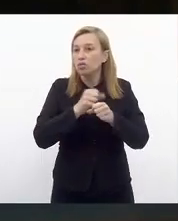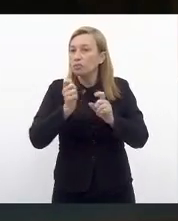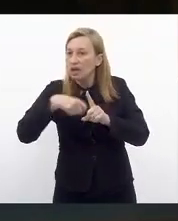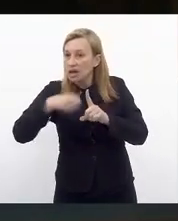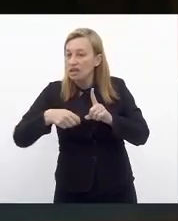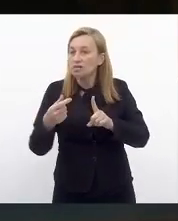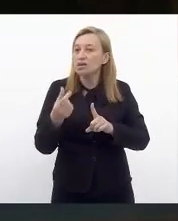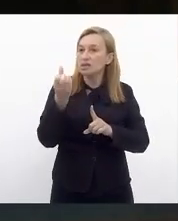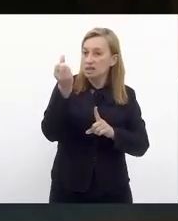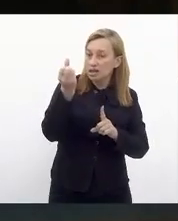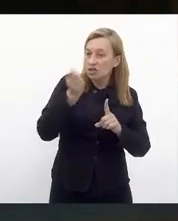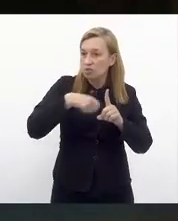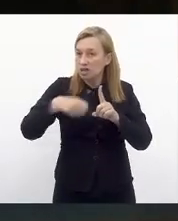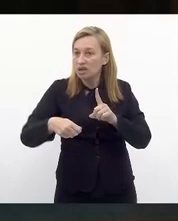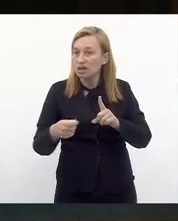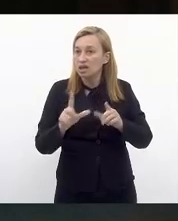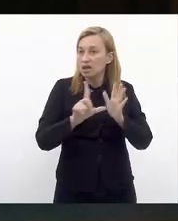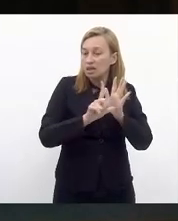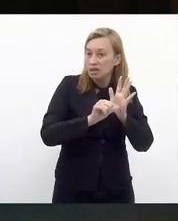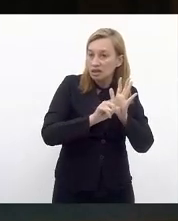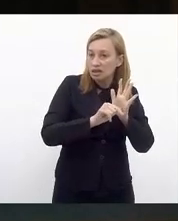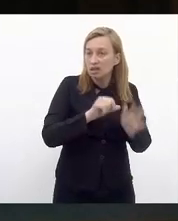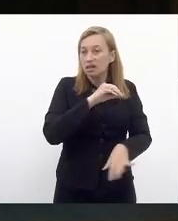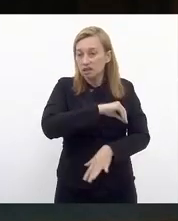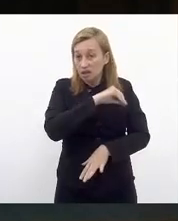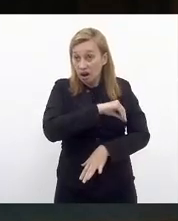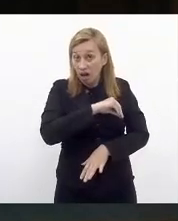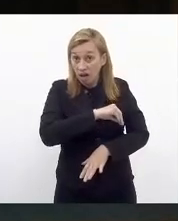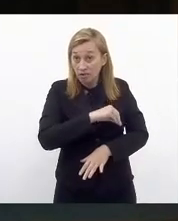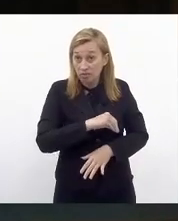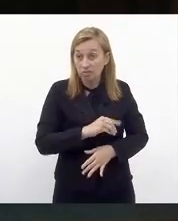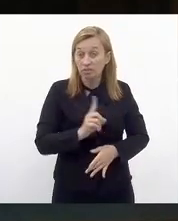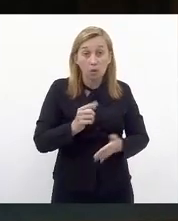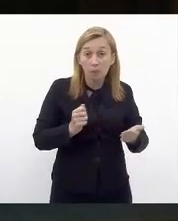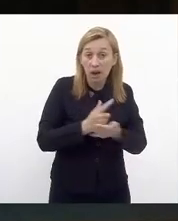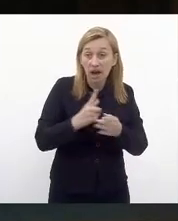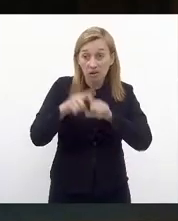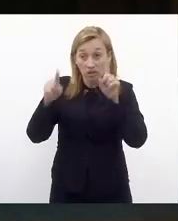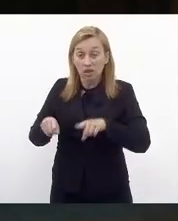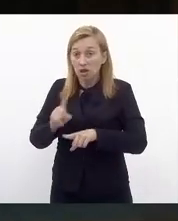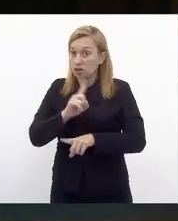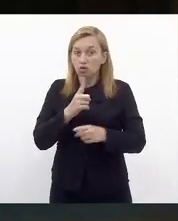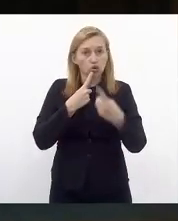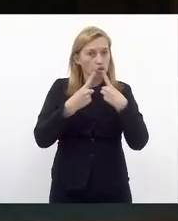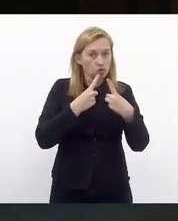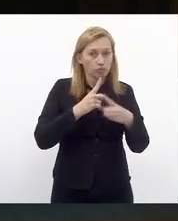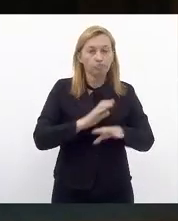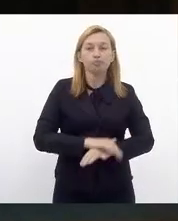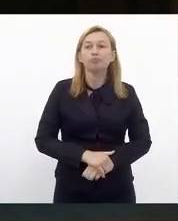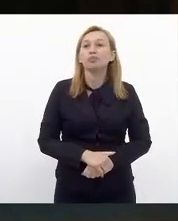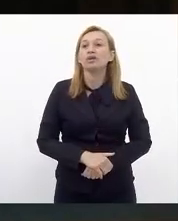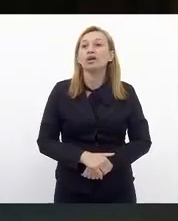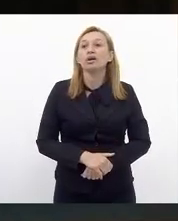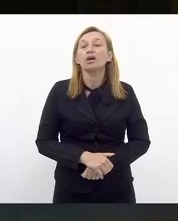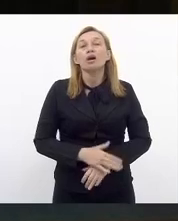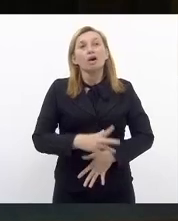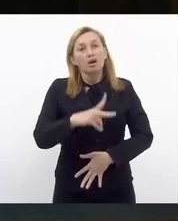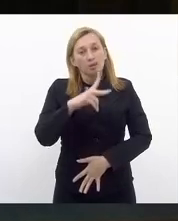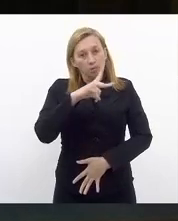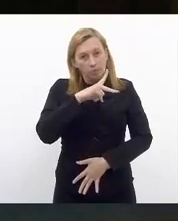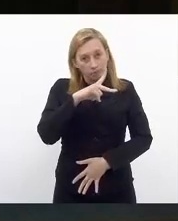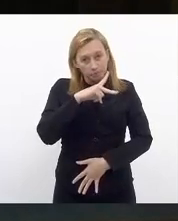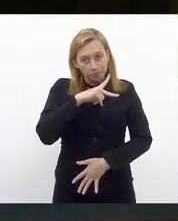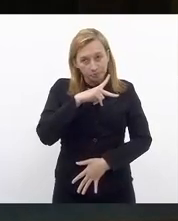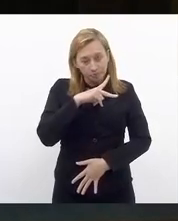de salários atrasados calote no servidor que não é o que estamos discutindo Eu particularmente